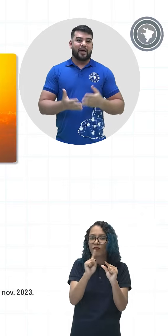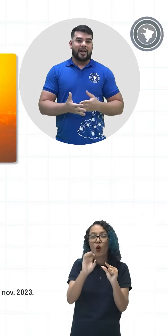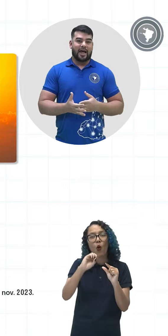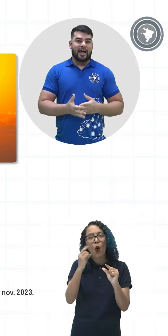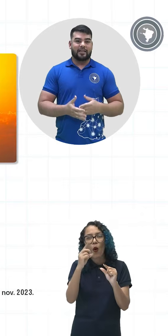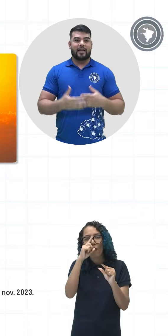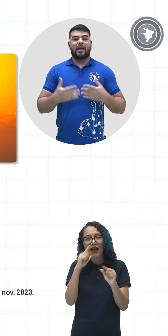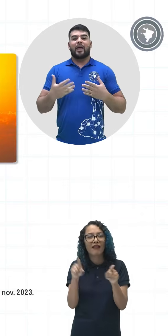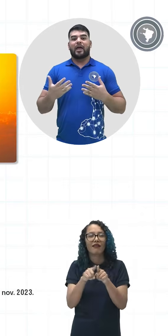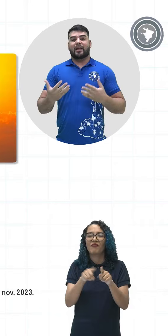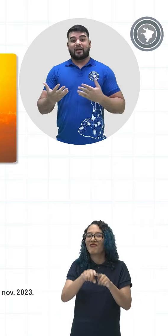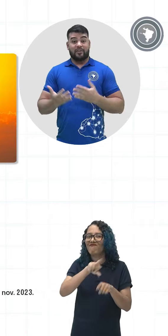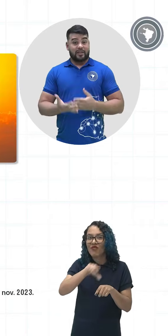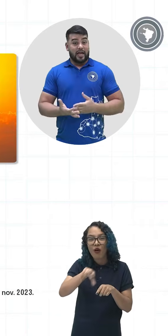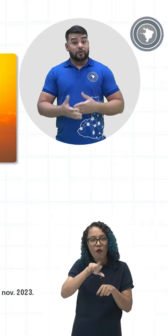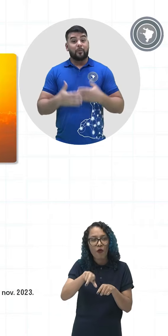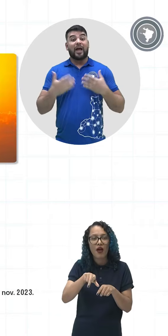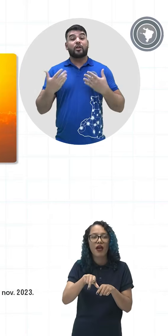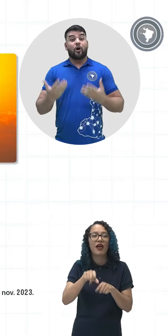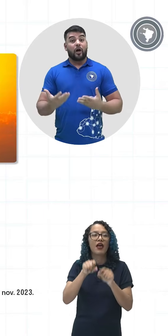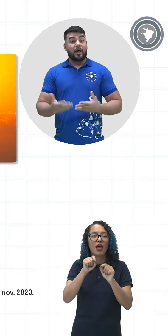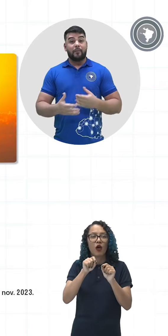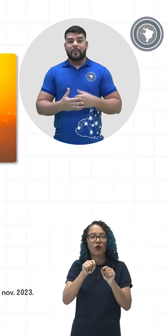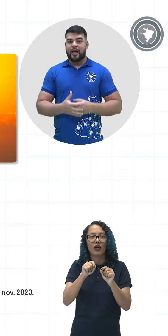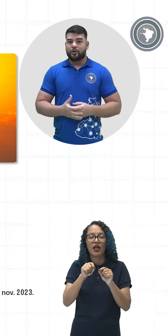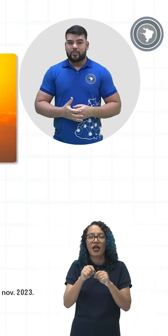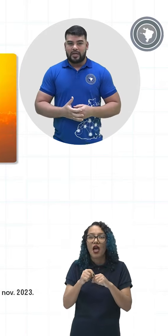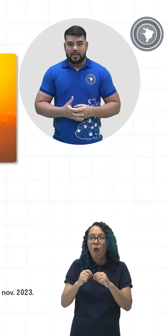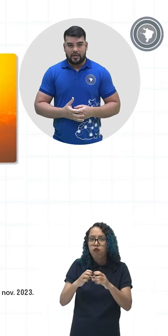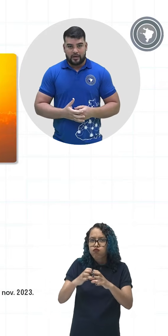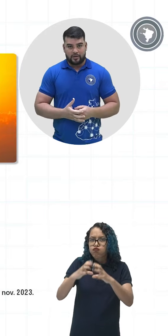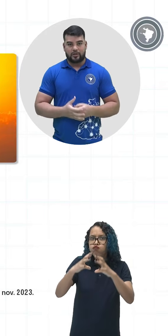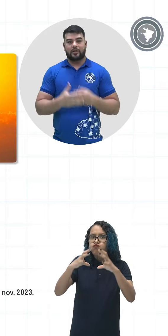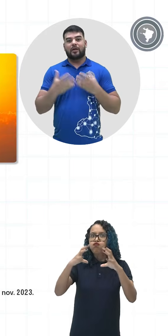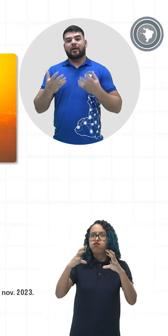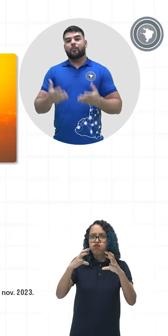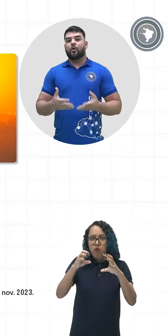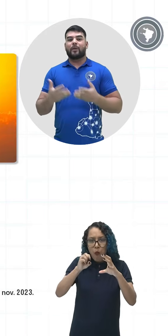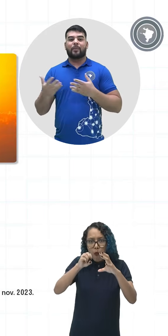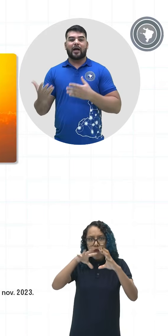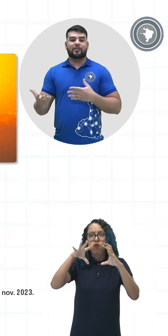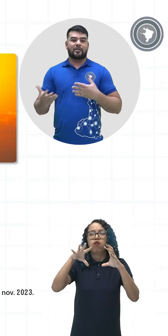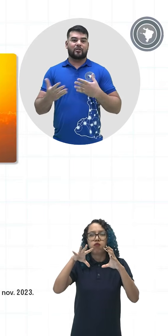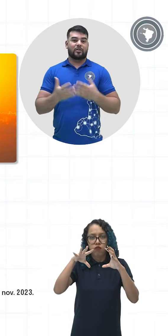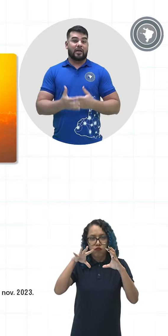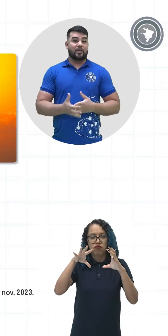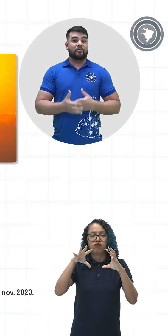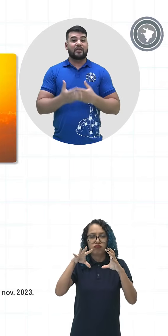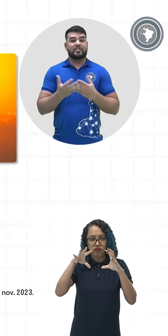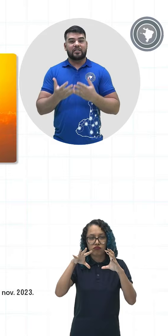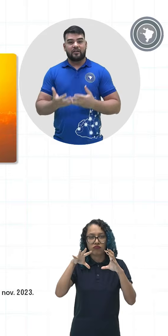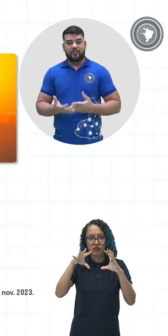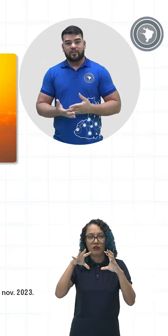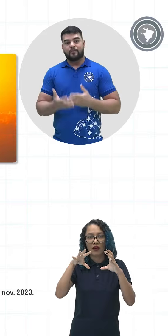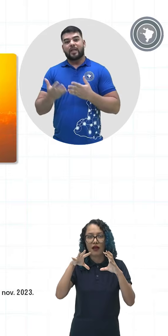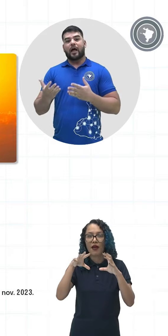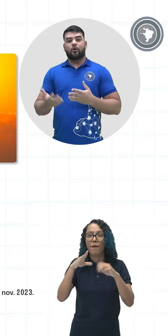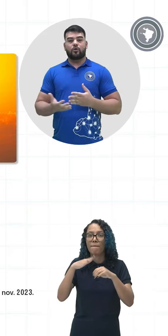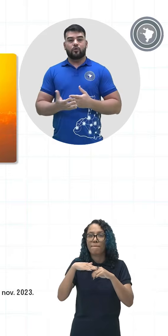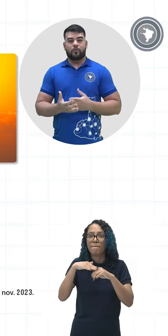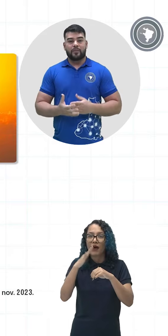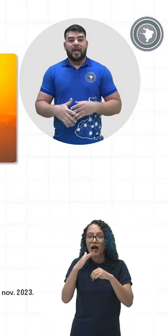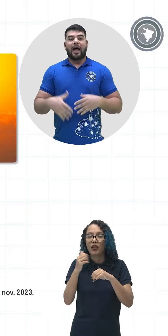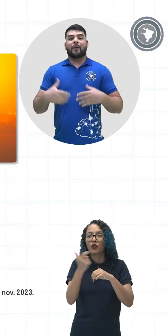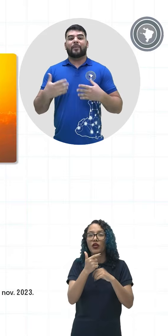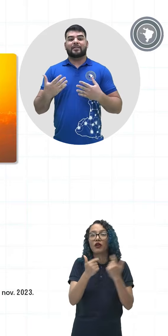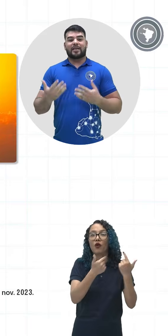cor amarelada. É, na verdade, maior e mais brilhante que boa parte das estrelas visíveis a